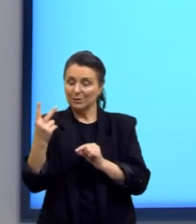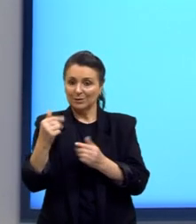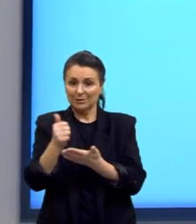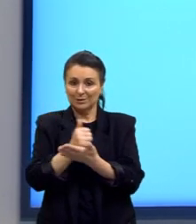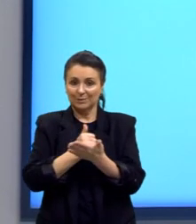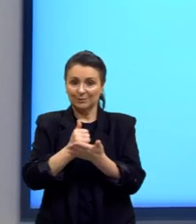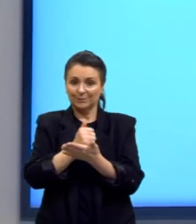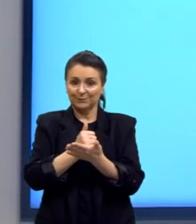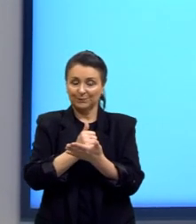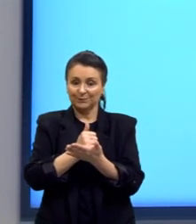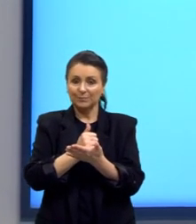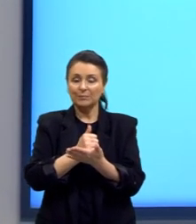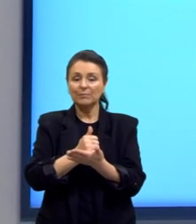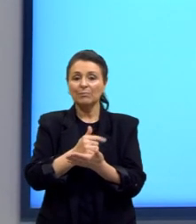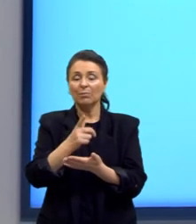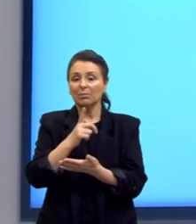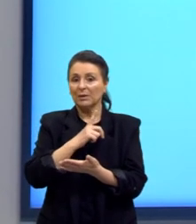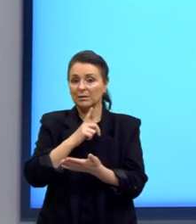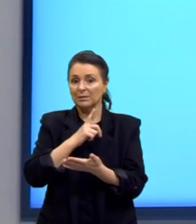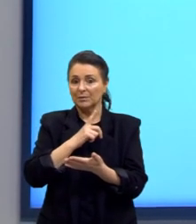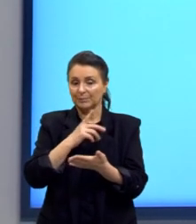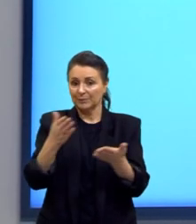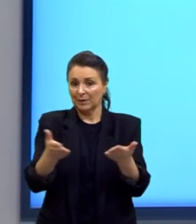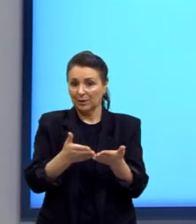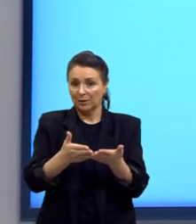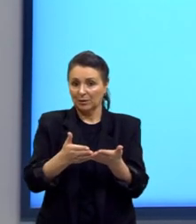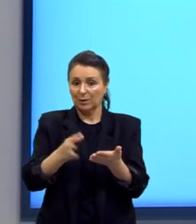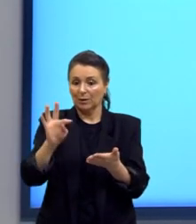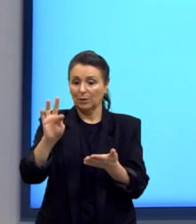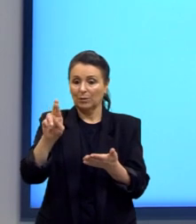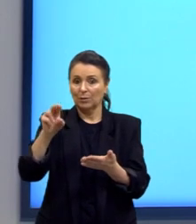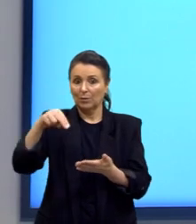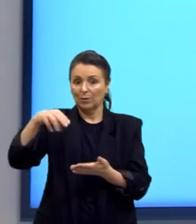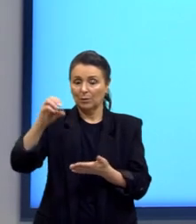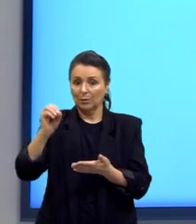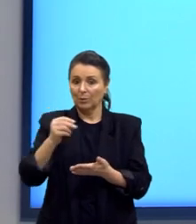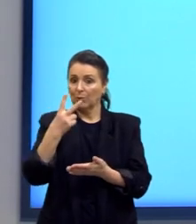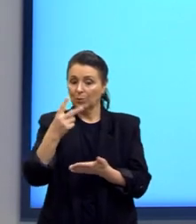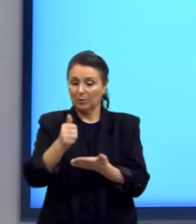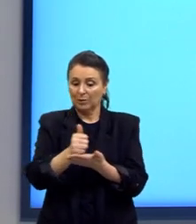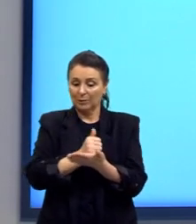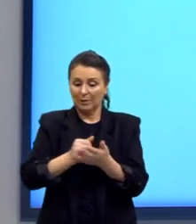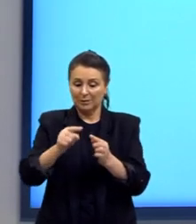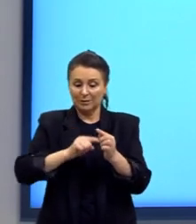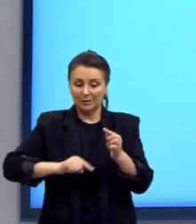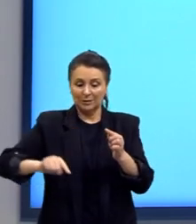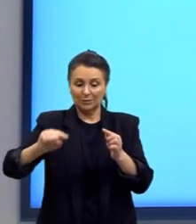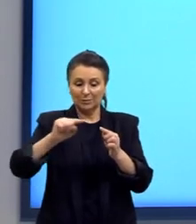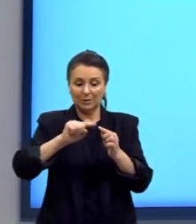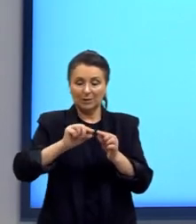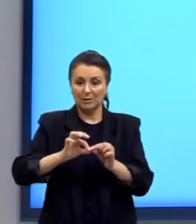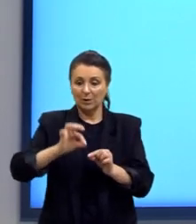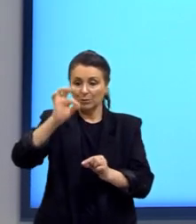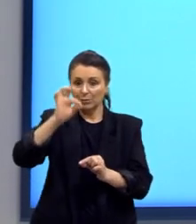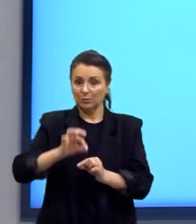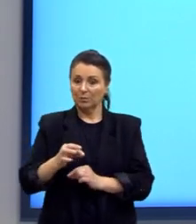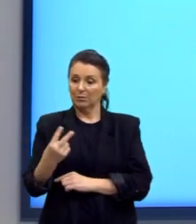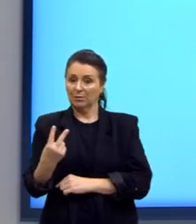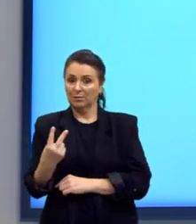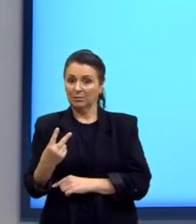bases tá então nós temos agora no tronco de cone duas bases circulares e a altura entre